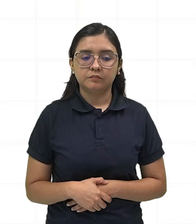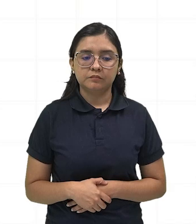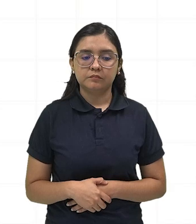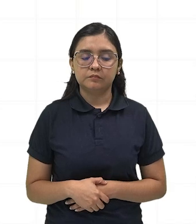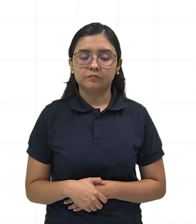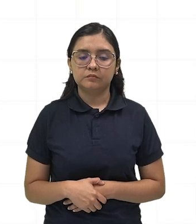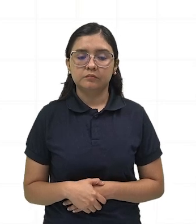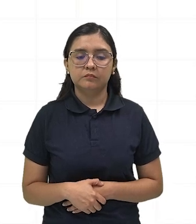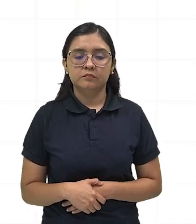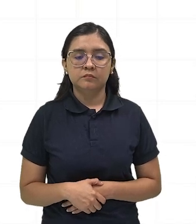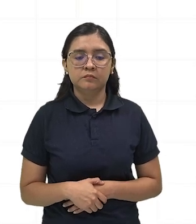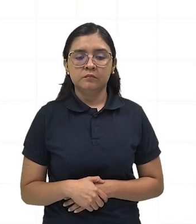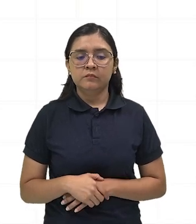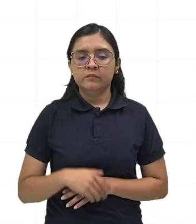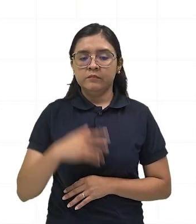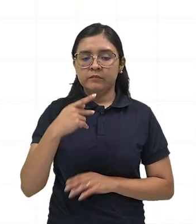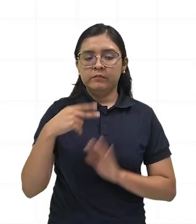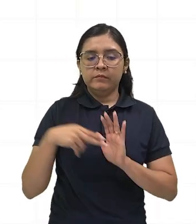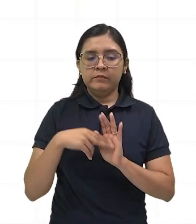ser igual